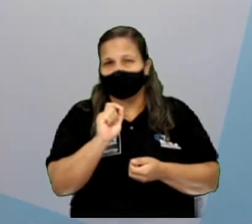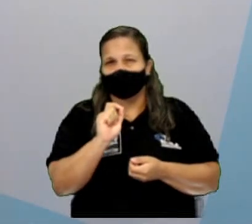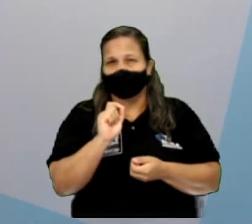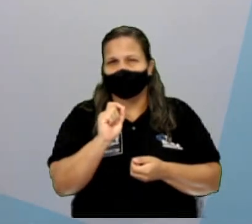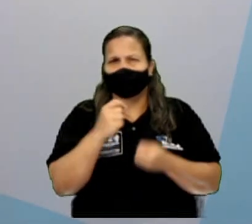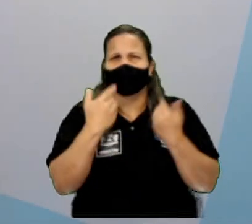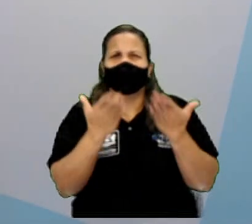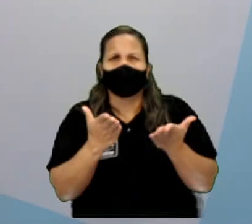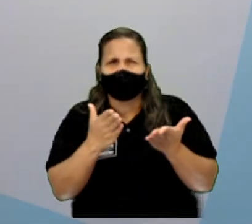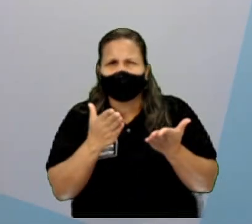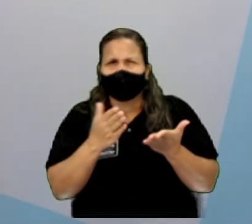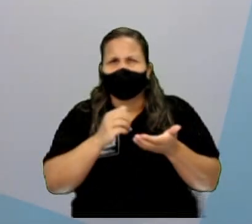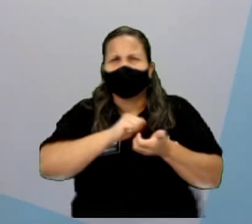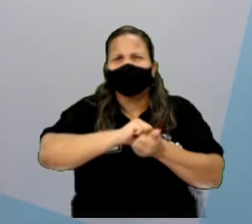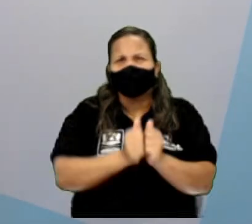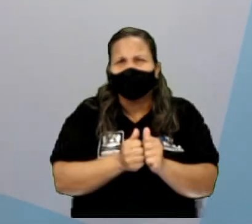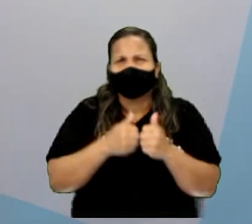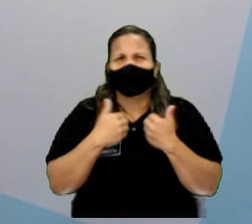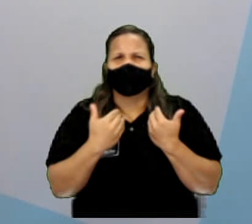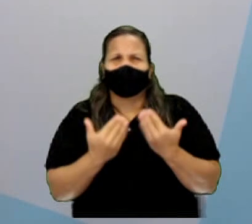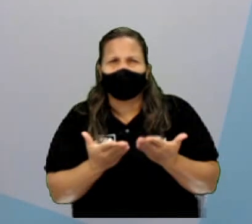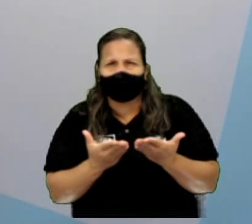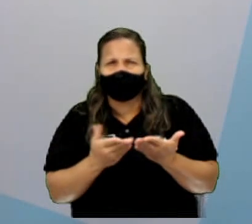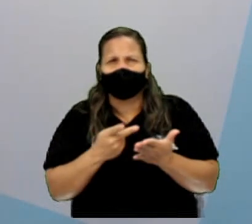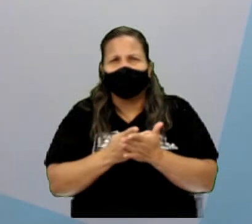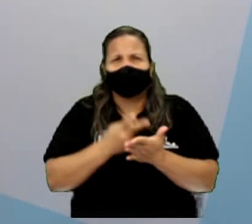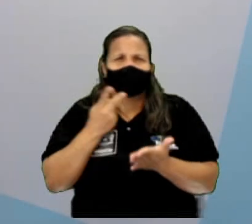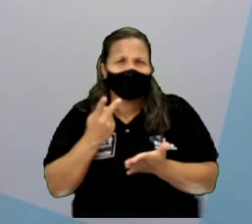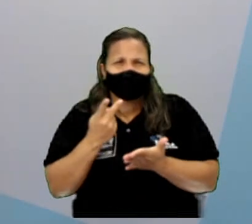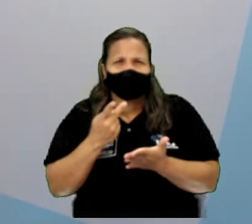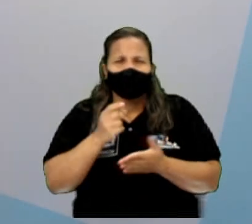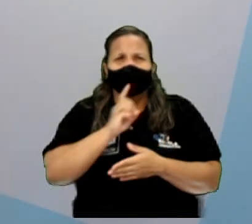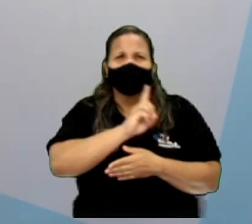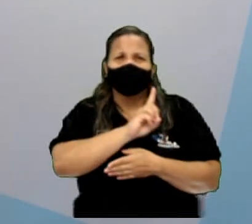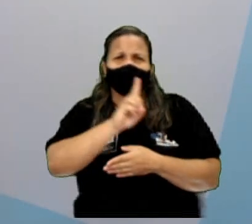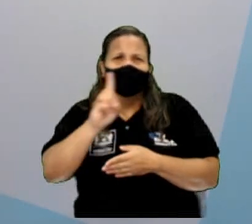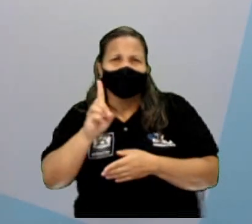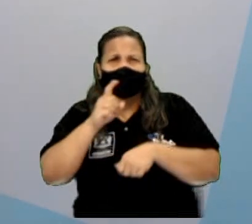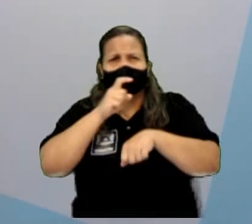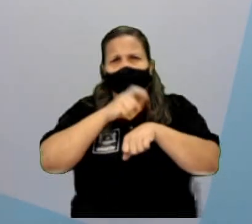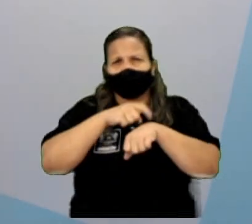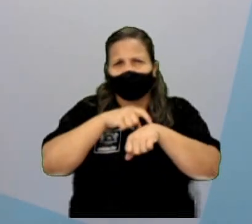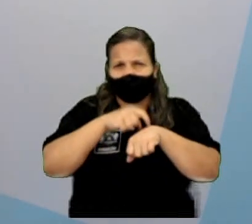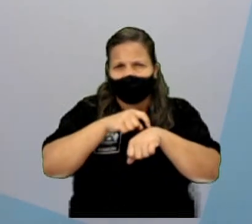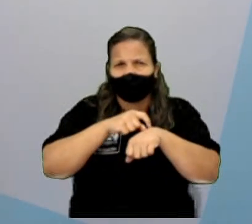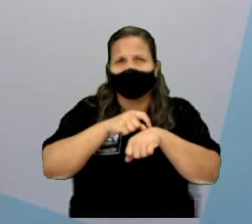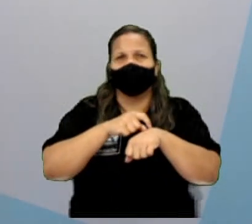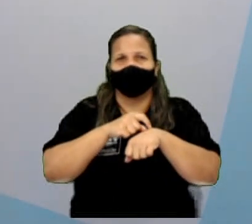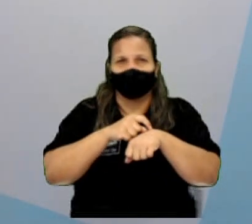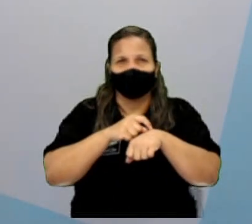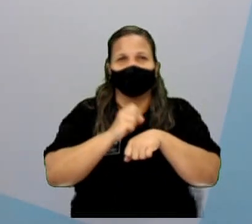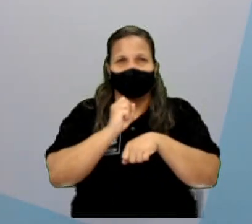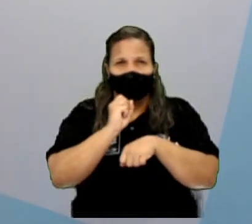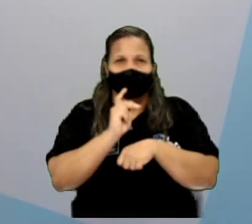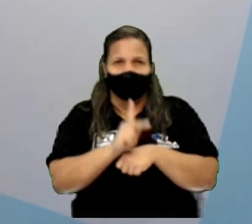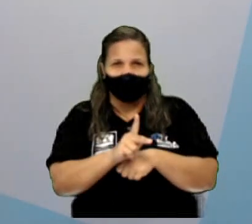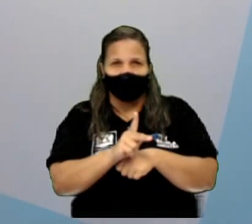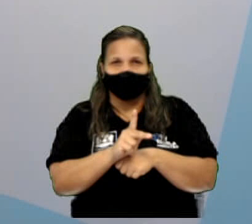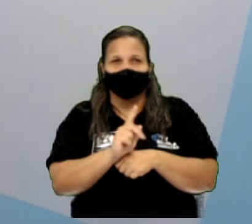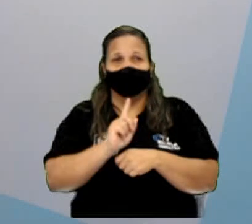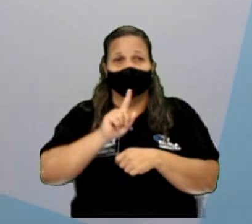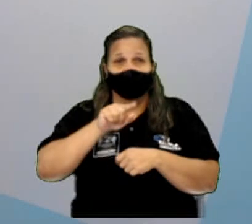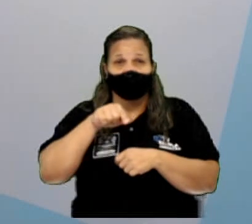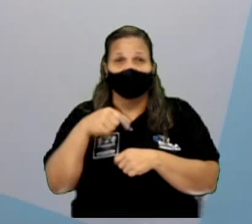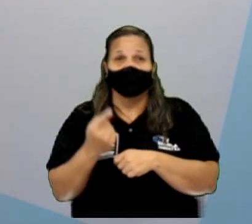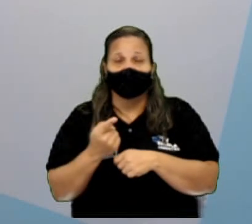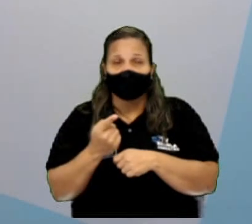jogo foi, de qual campeonato, de qual dia passou, em que horário. Vocês vão informar a identificação. E depois